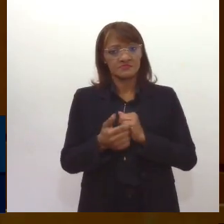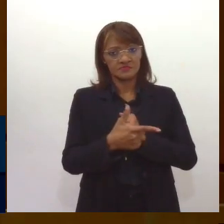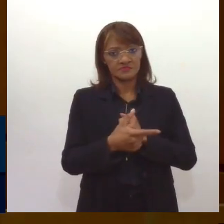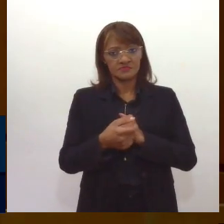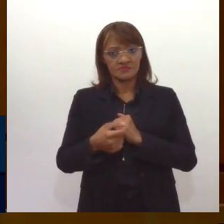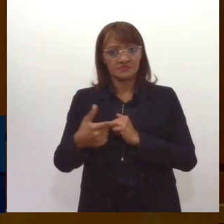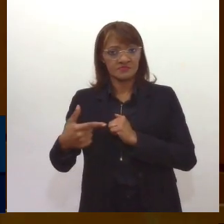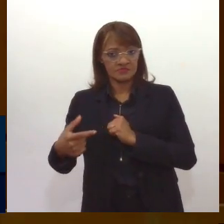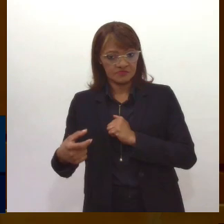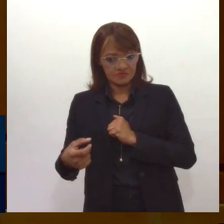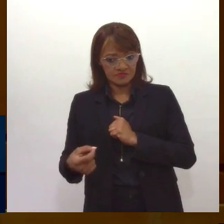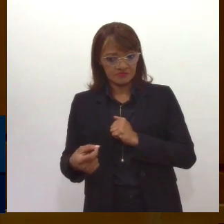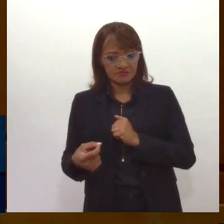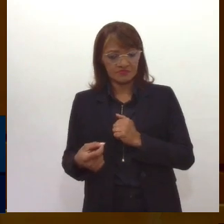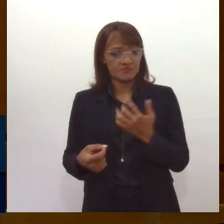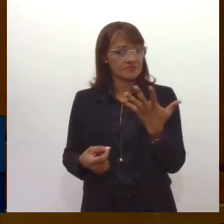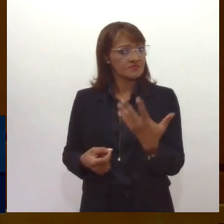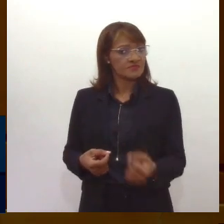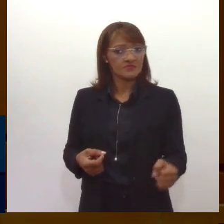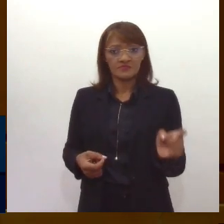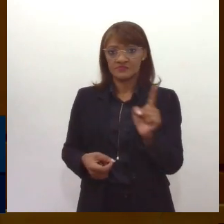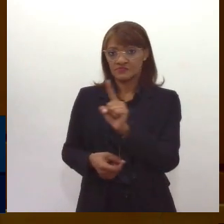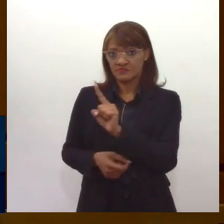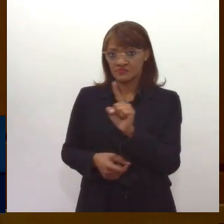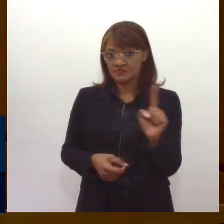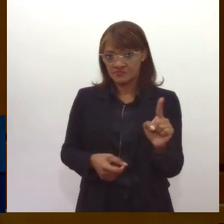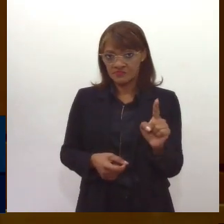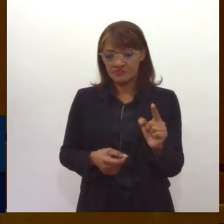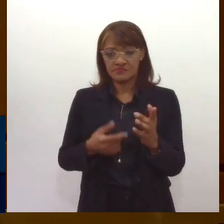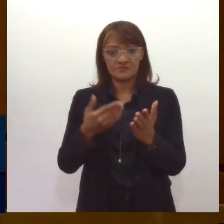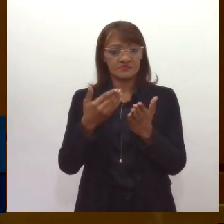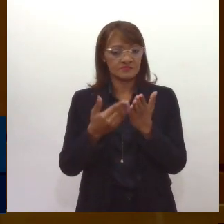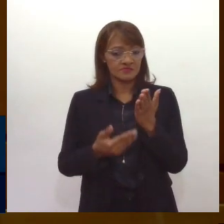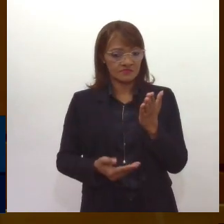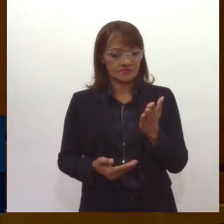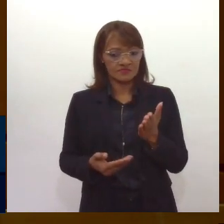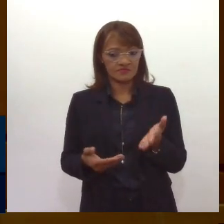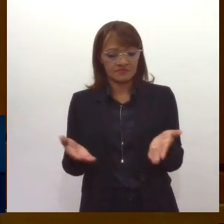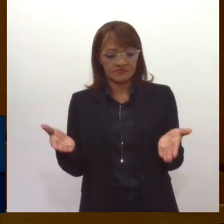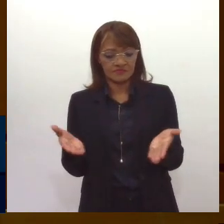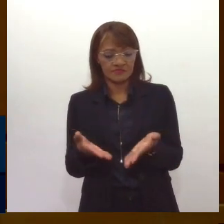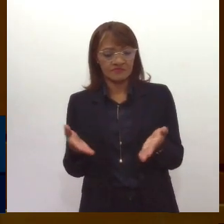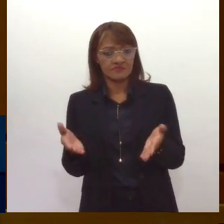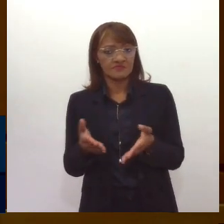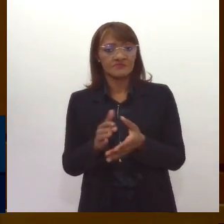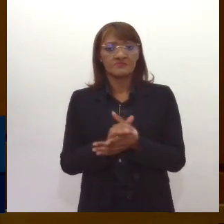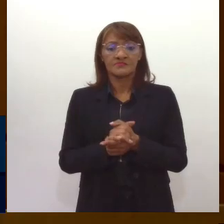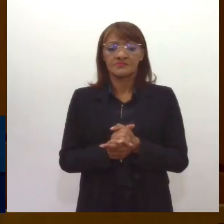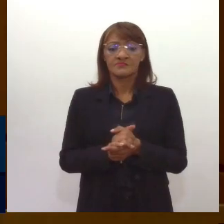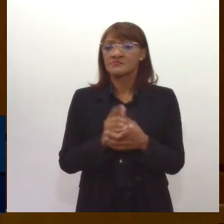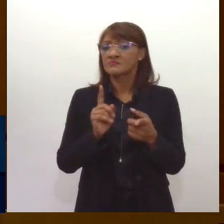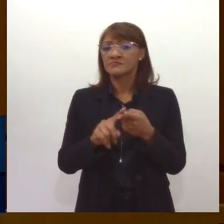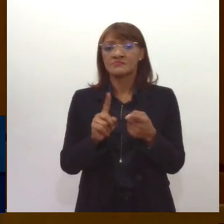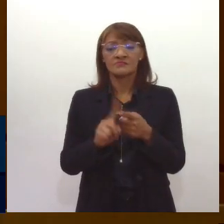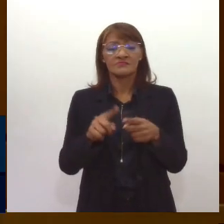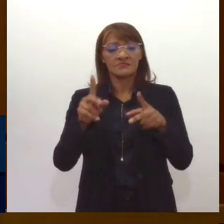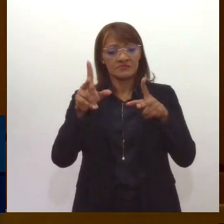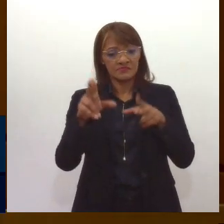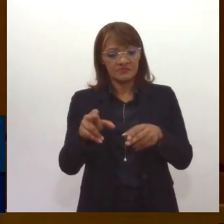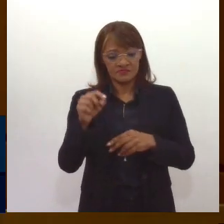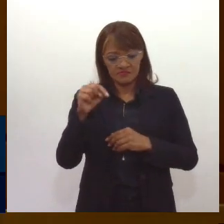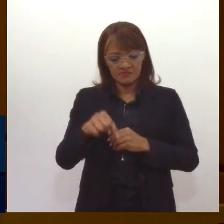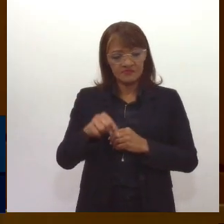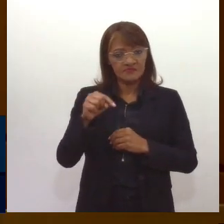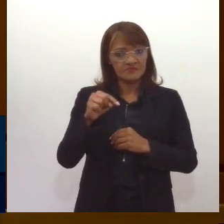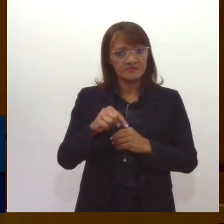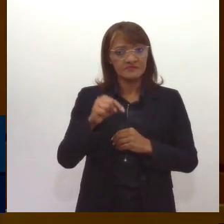aceitando, né, a derrota para o atual presidente Biden. A mesma coisa aconteceu aqui, quando o